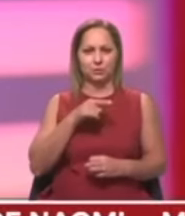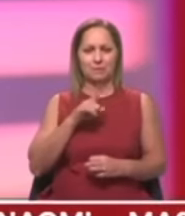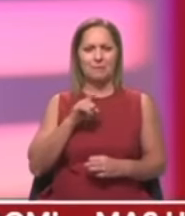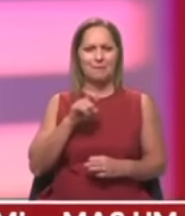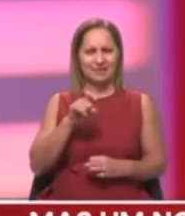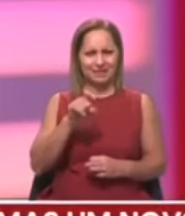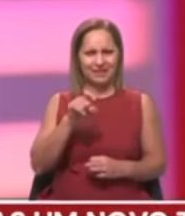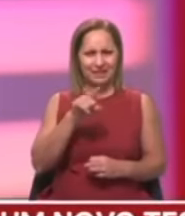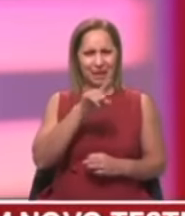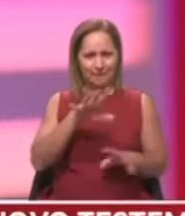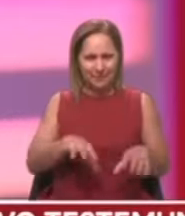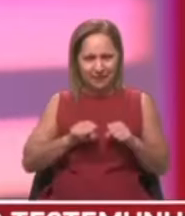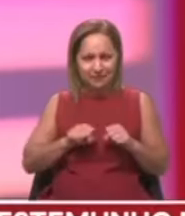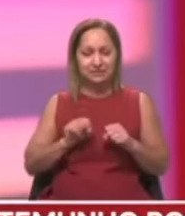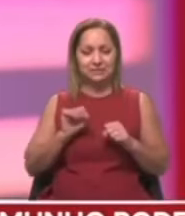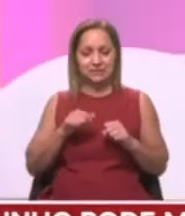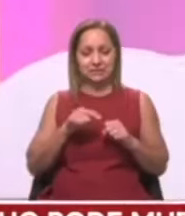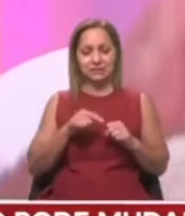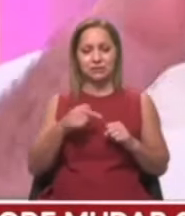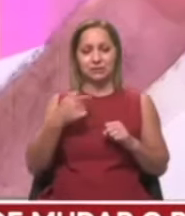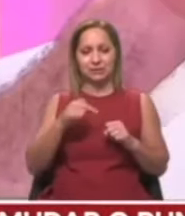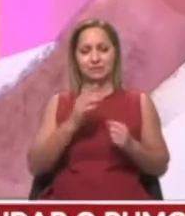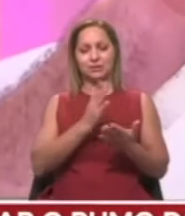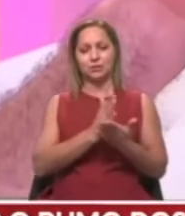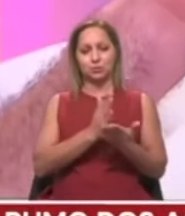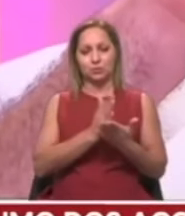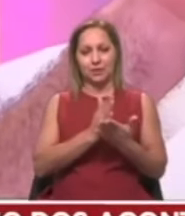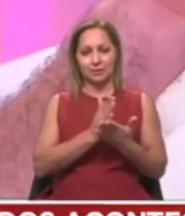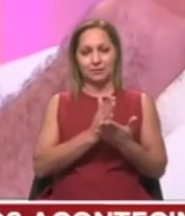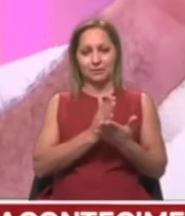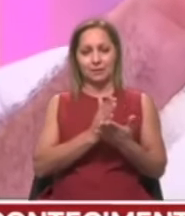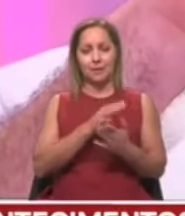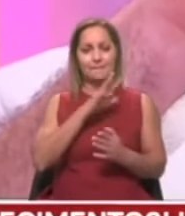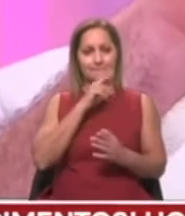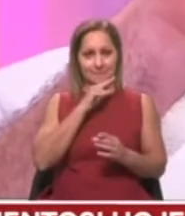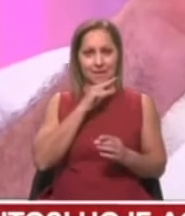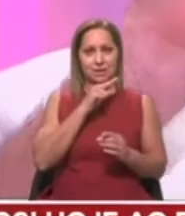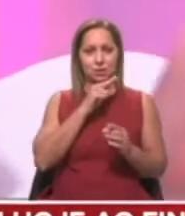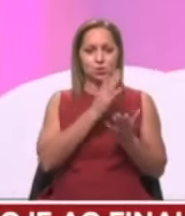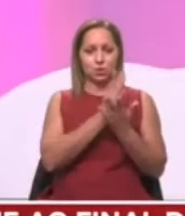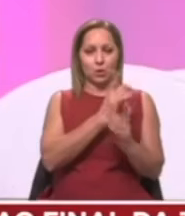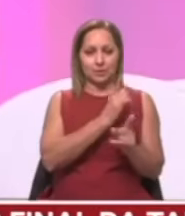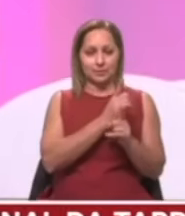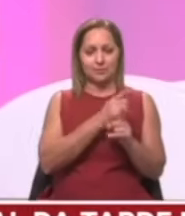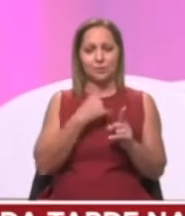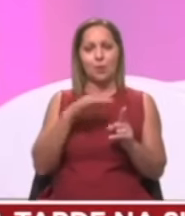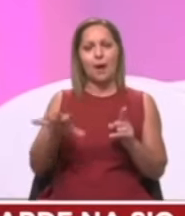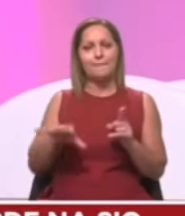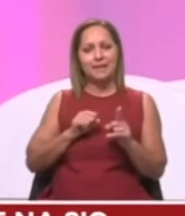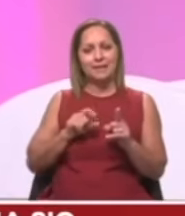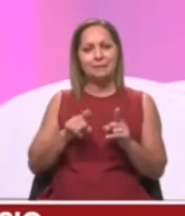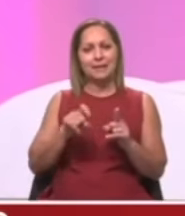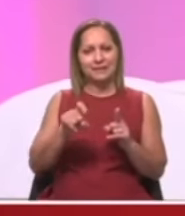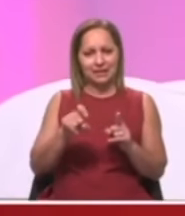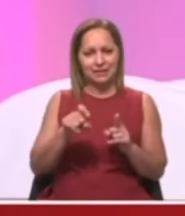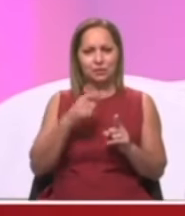bactéria, não é? Sim, a determinada altura ainda estava a estudar na escola em que a minha mãe dava aulas e apanhei uma bactéria